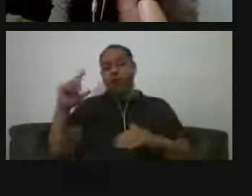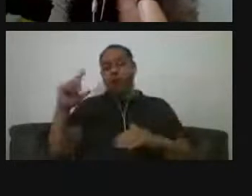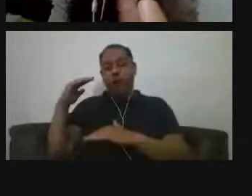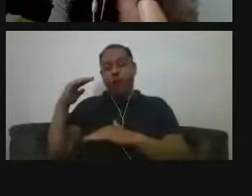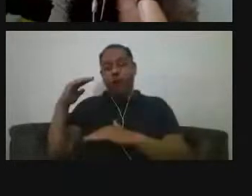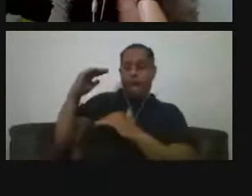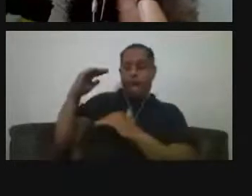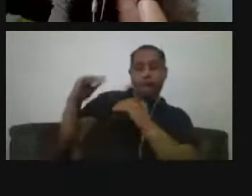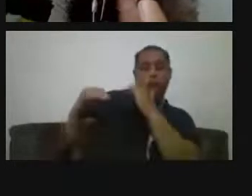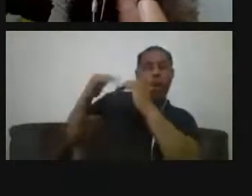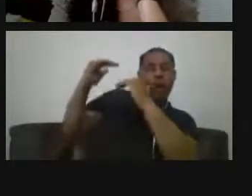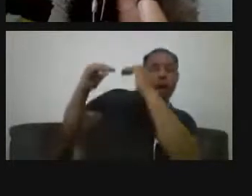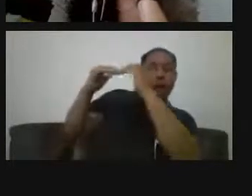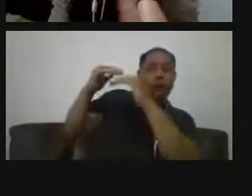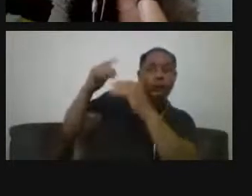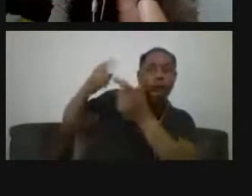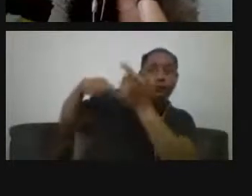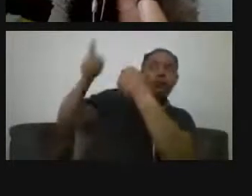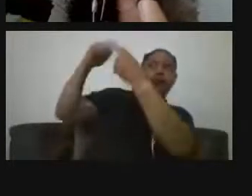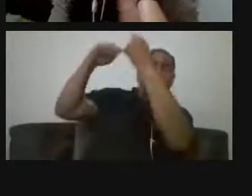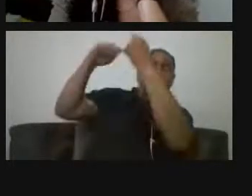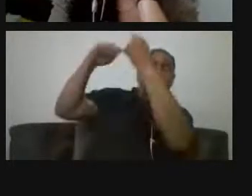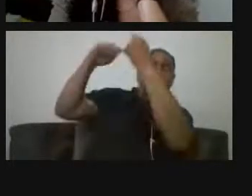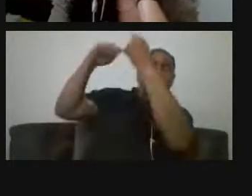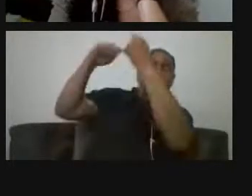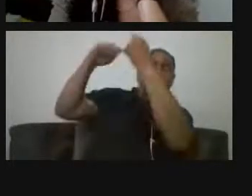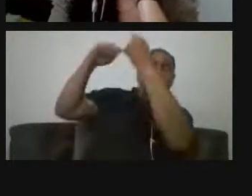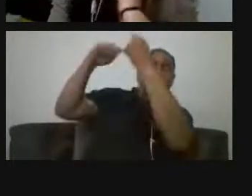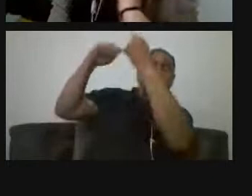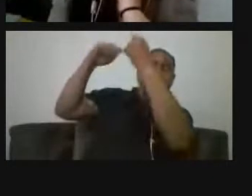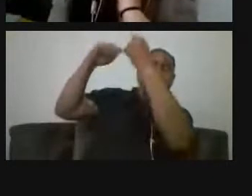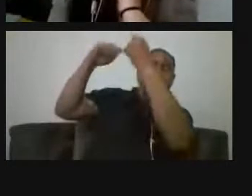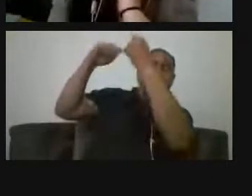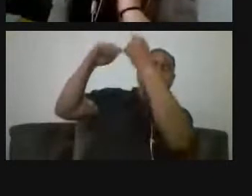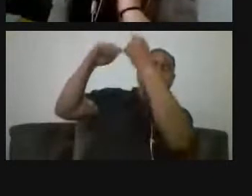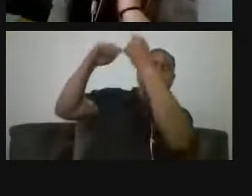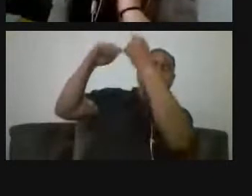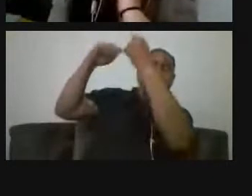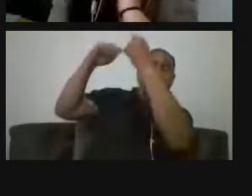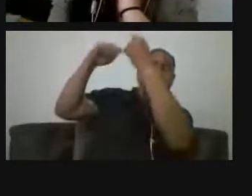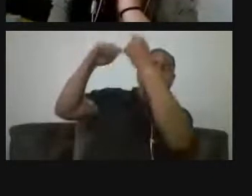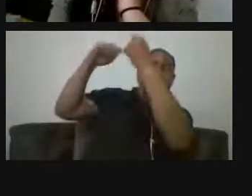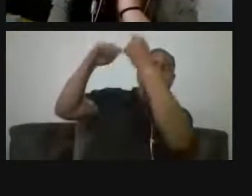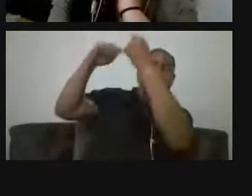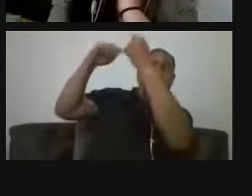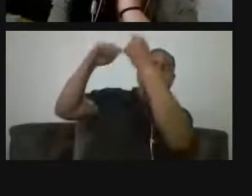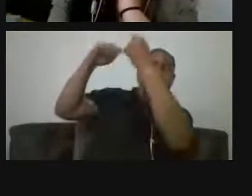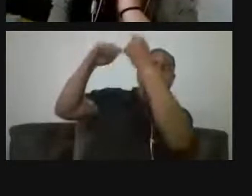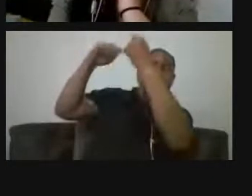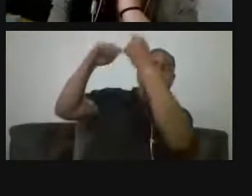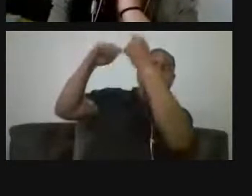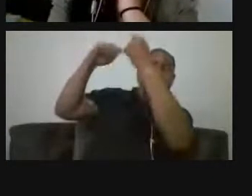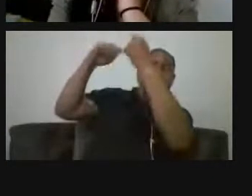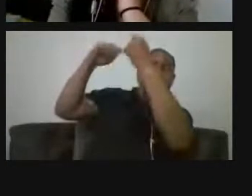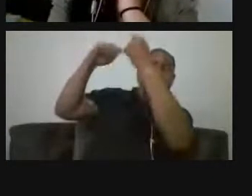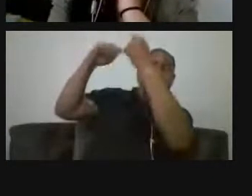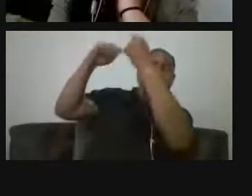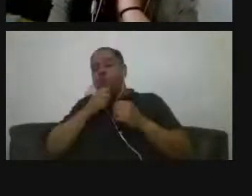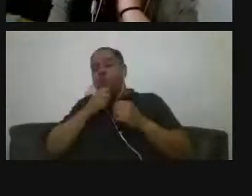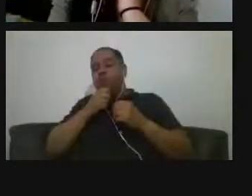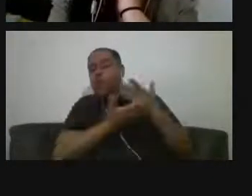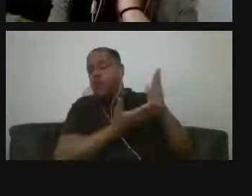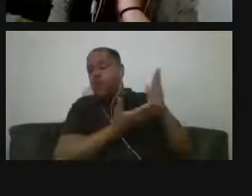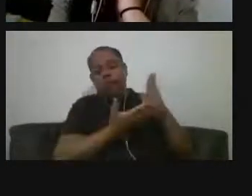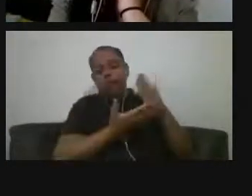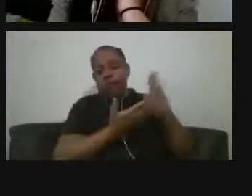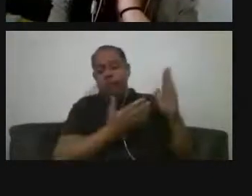íntimos e particulares e que não tem nada a ver com a